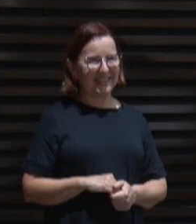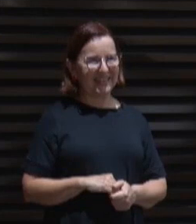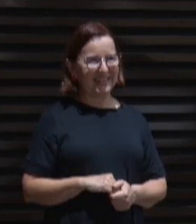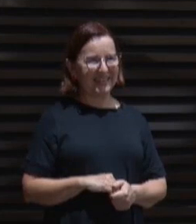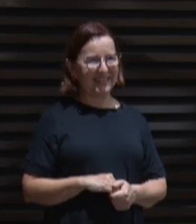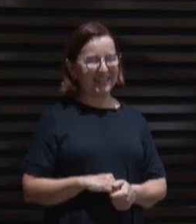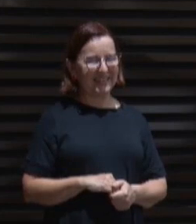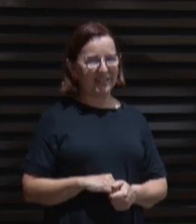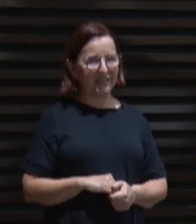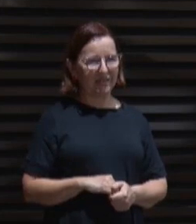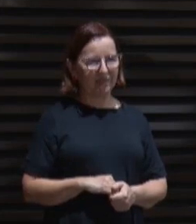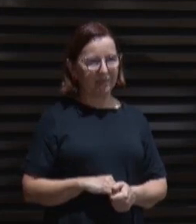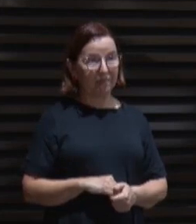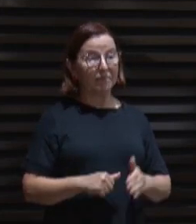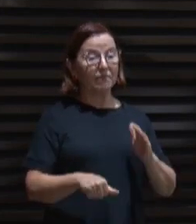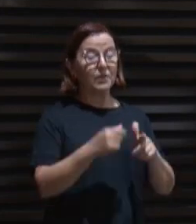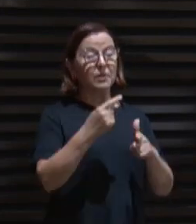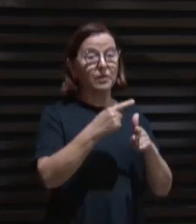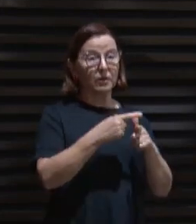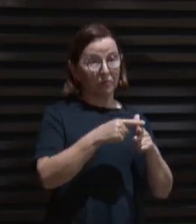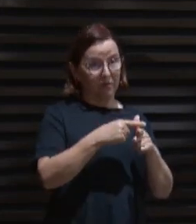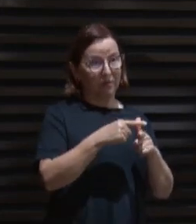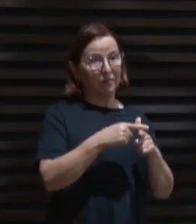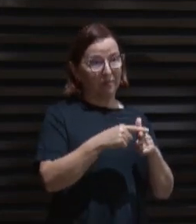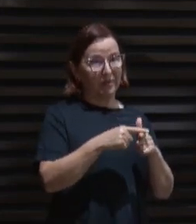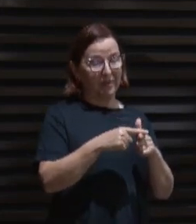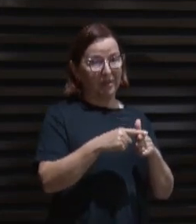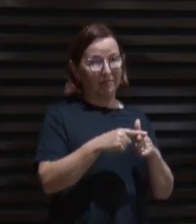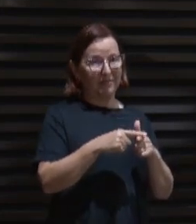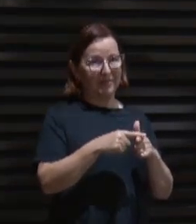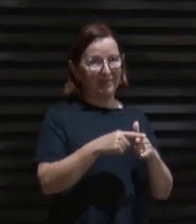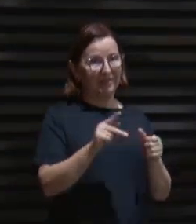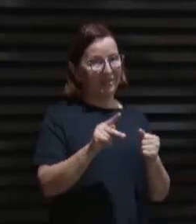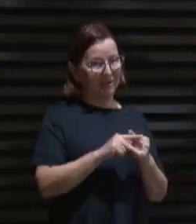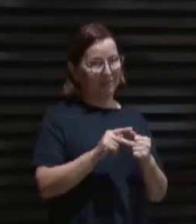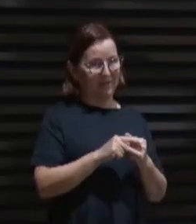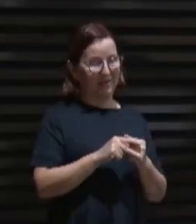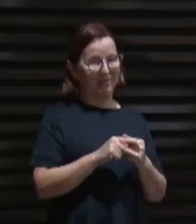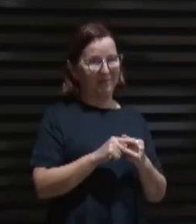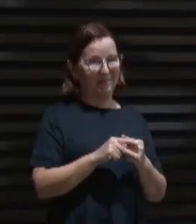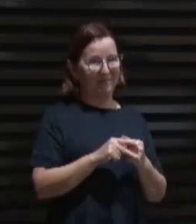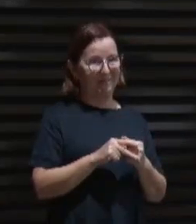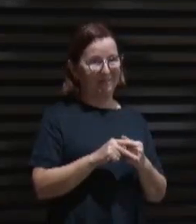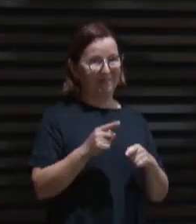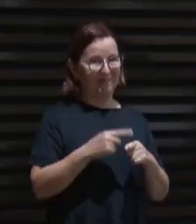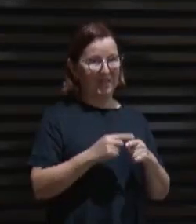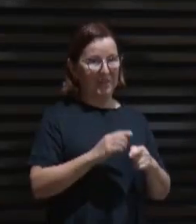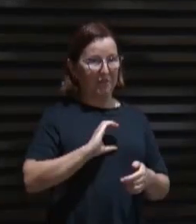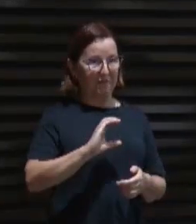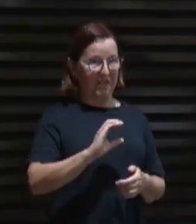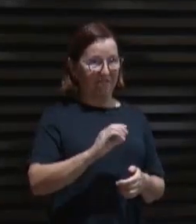O primeiro problema para a negação de Jesus é a minha